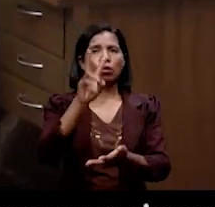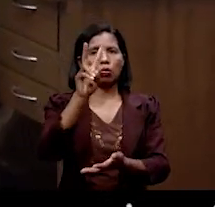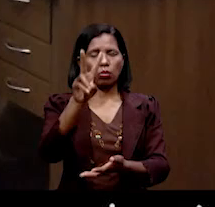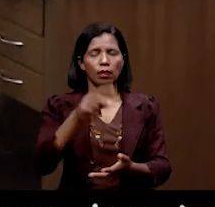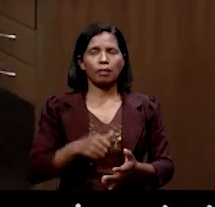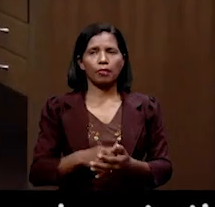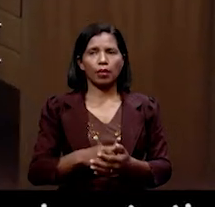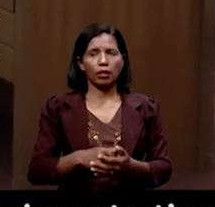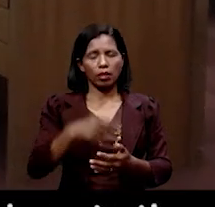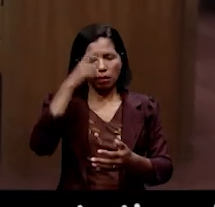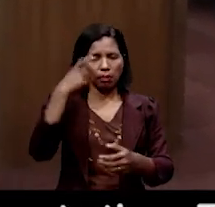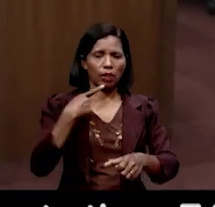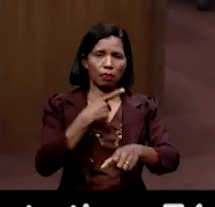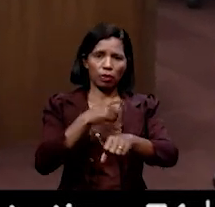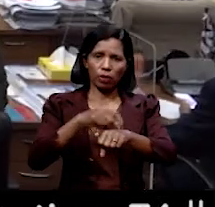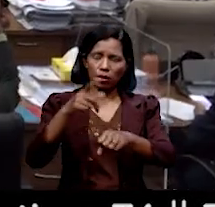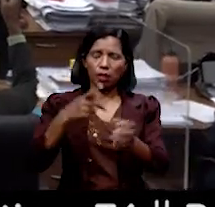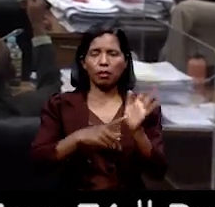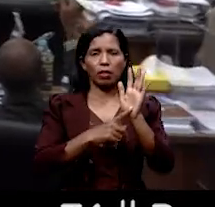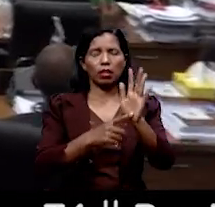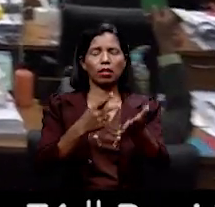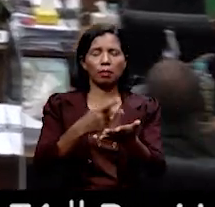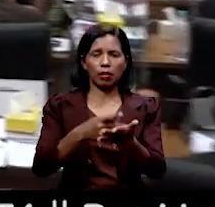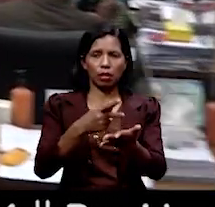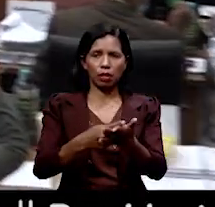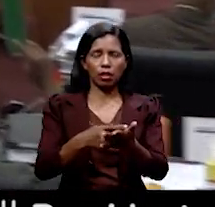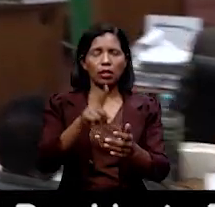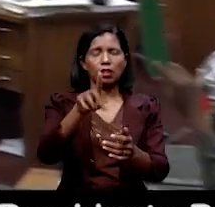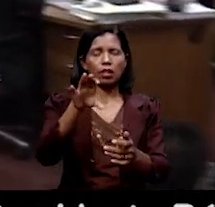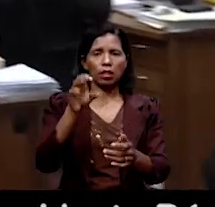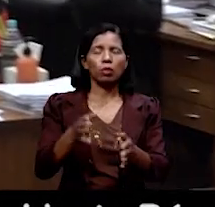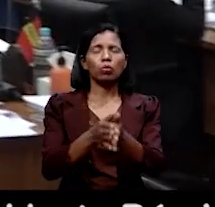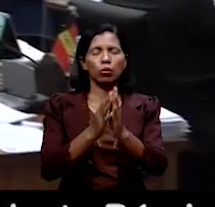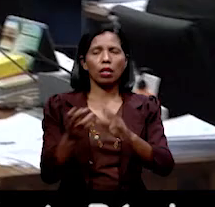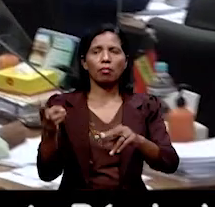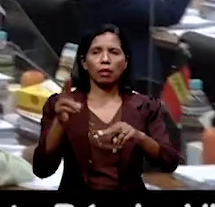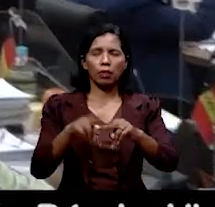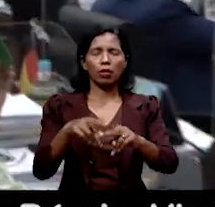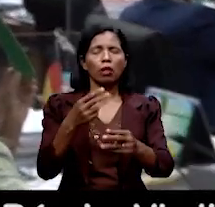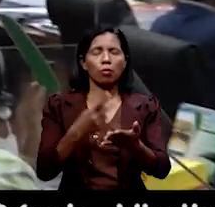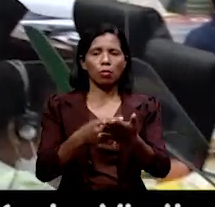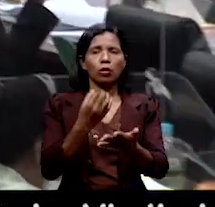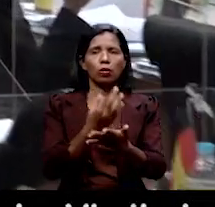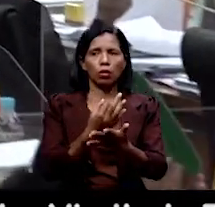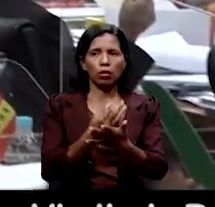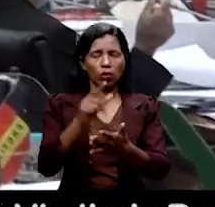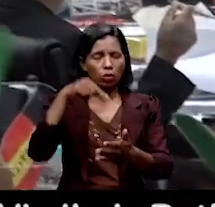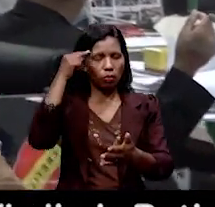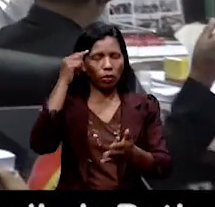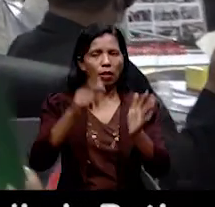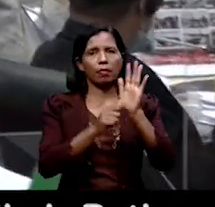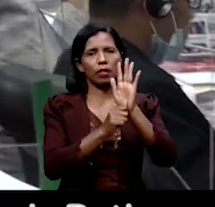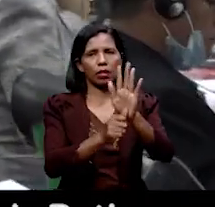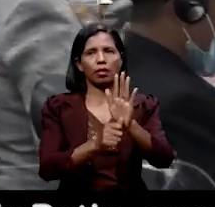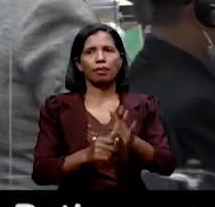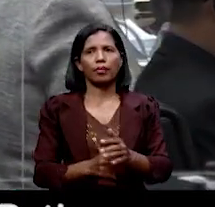proposta de alteração, atos ida recém, nebe maioria russo aumenta o samba proposta de orçamento, nebe, governo apresenta.